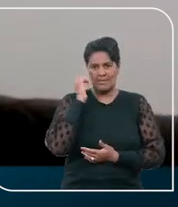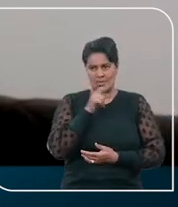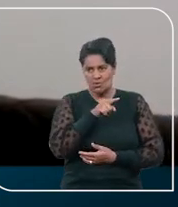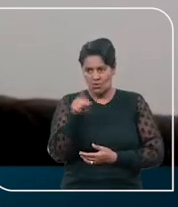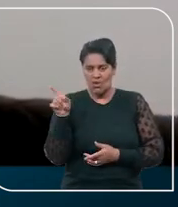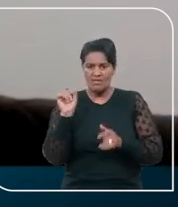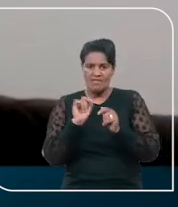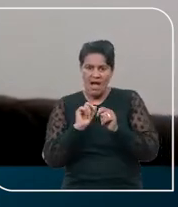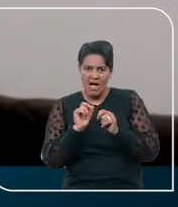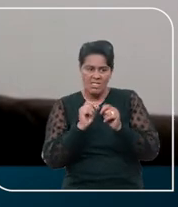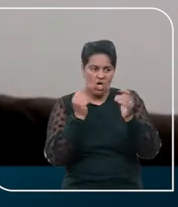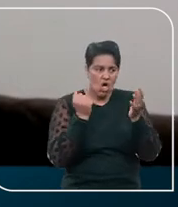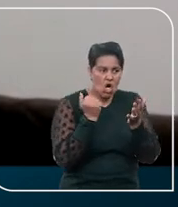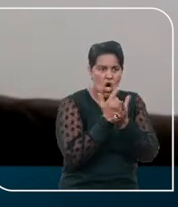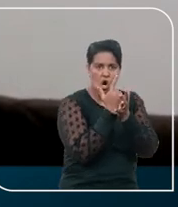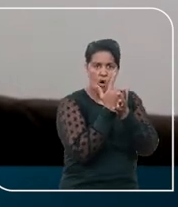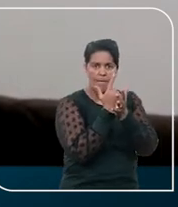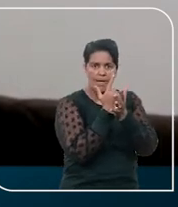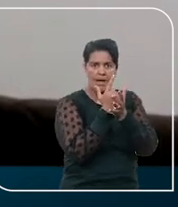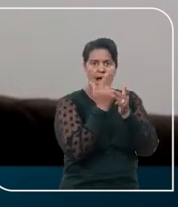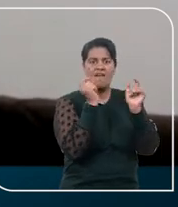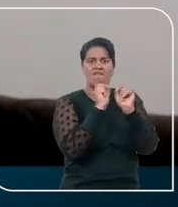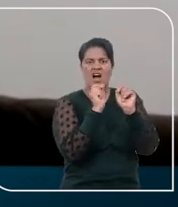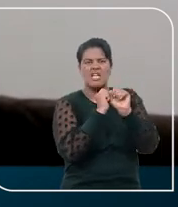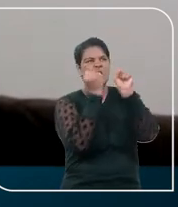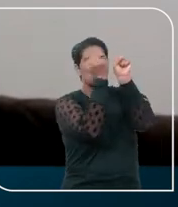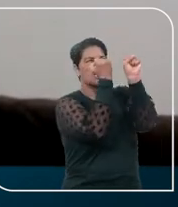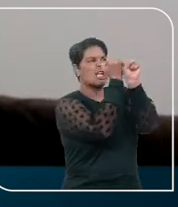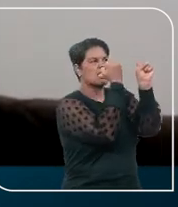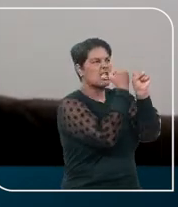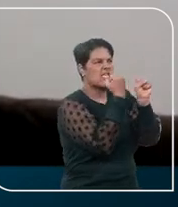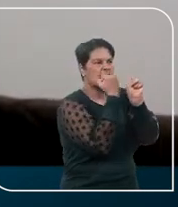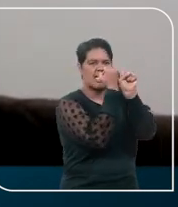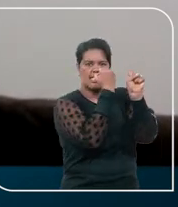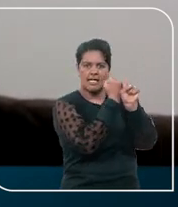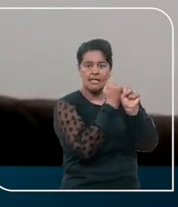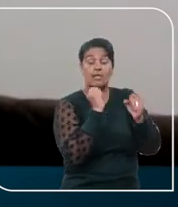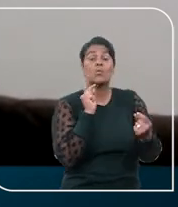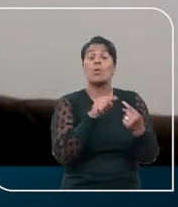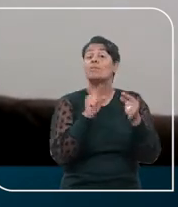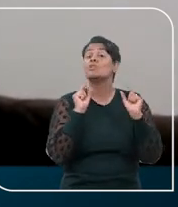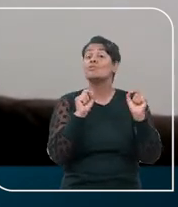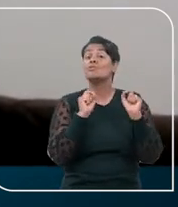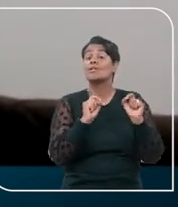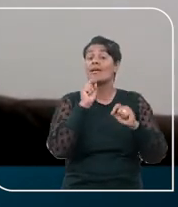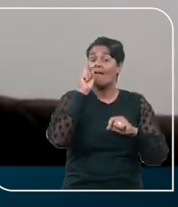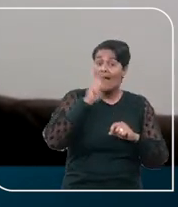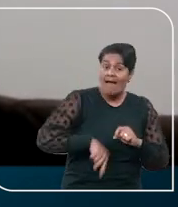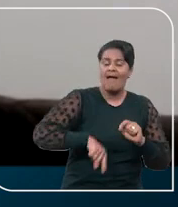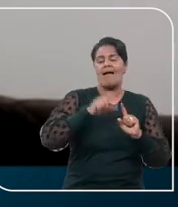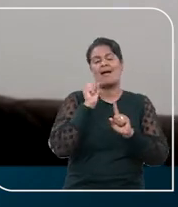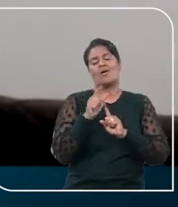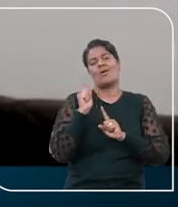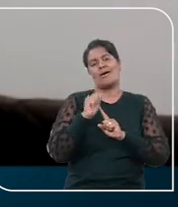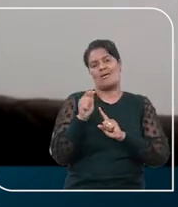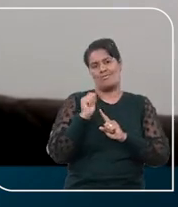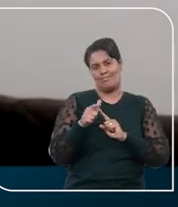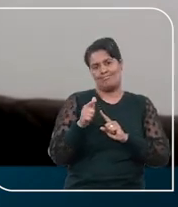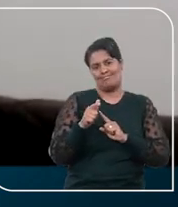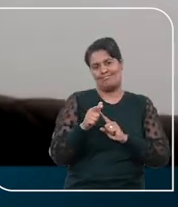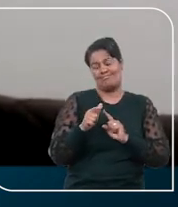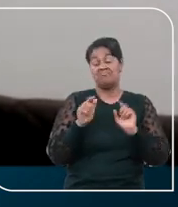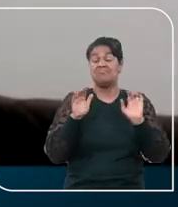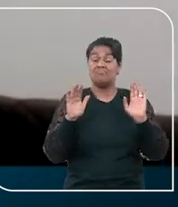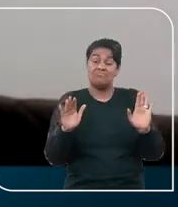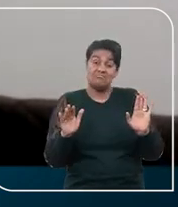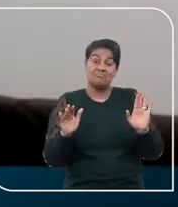reformam, objetivando fazer locações. Só que nós temos a locação, que é uma locação regular, uma locação ordinária,